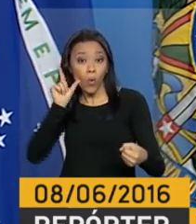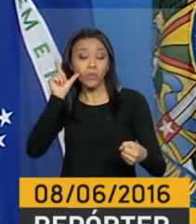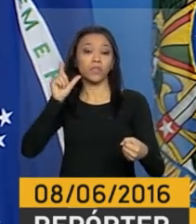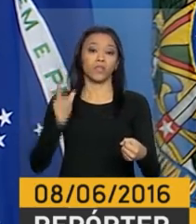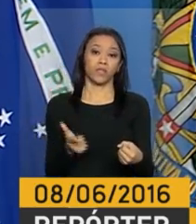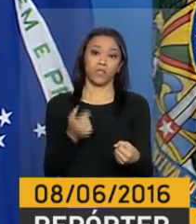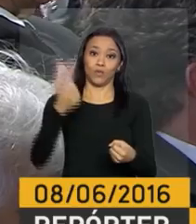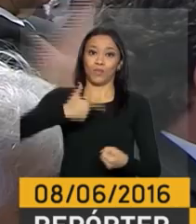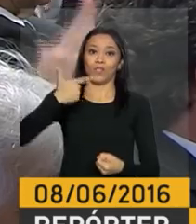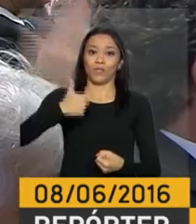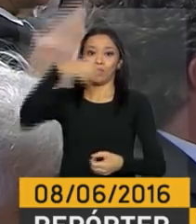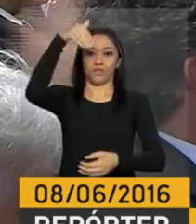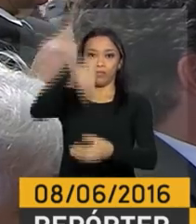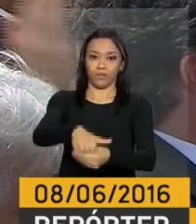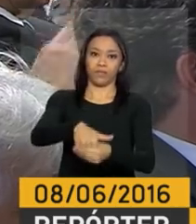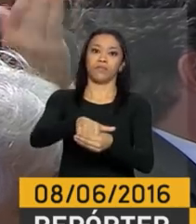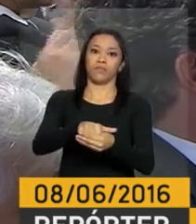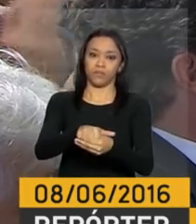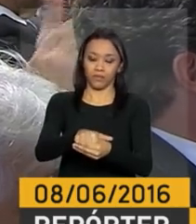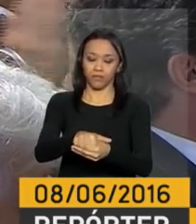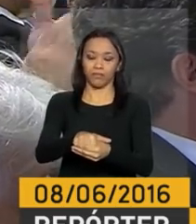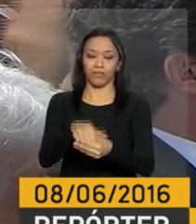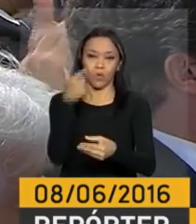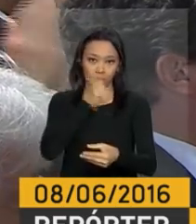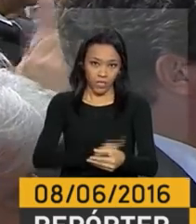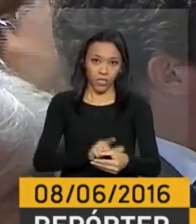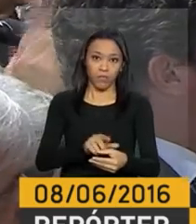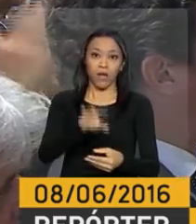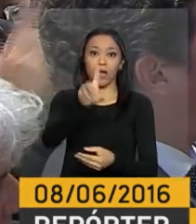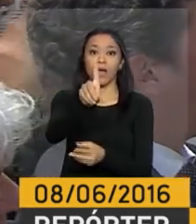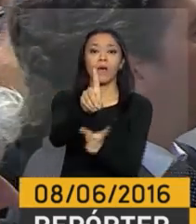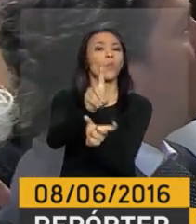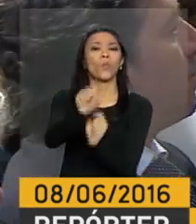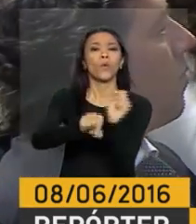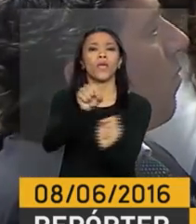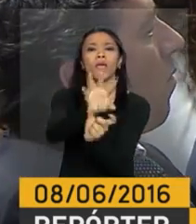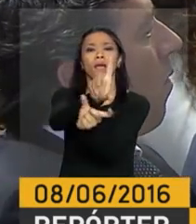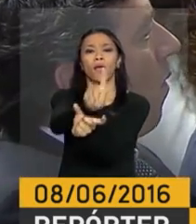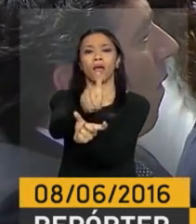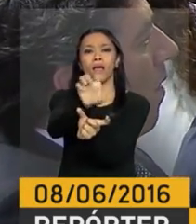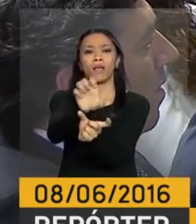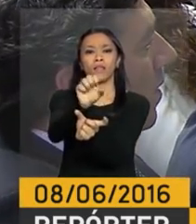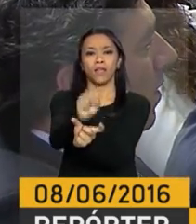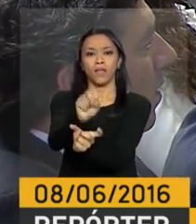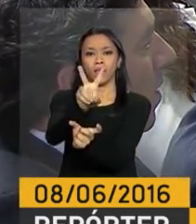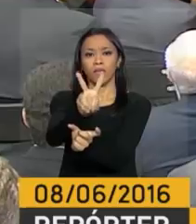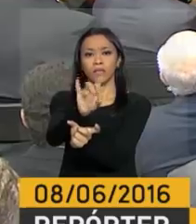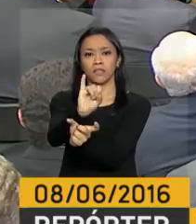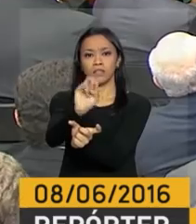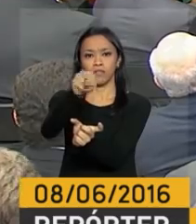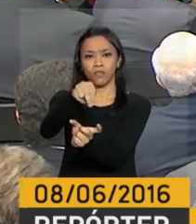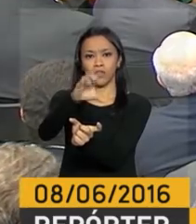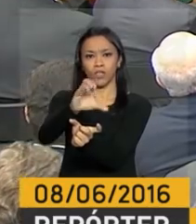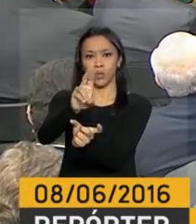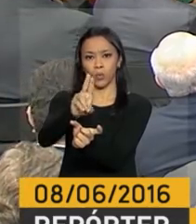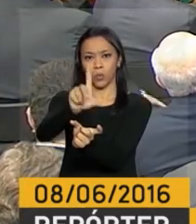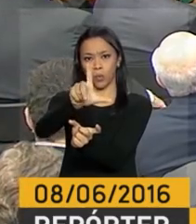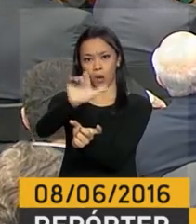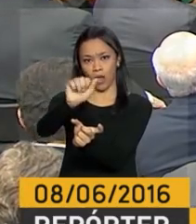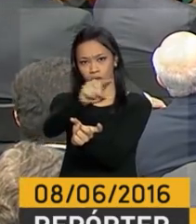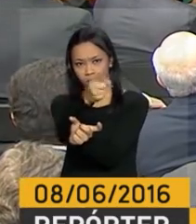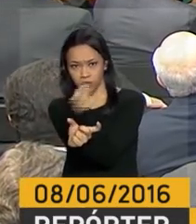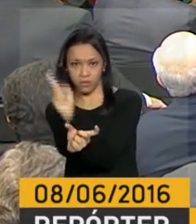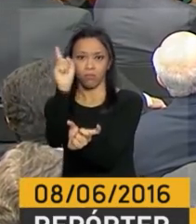segundo turno de votação por outro lado por outro lado vocês sabem tiveram